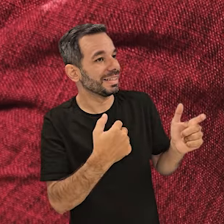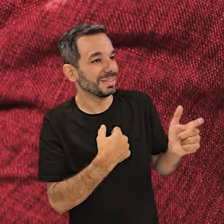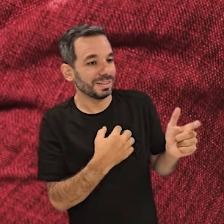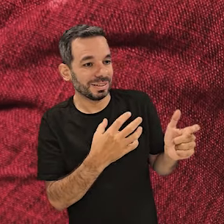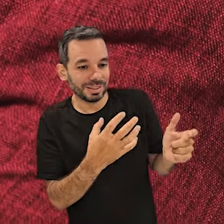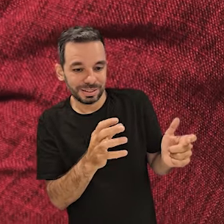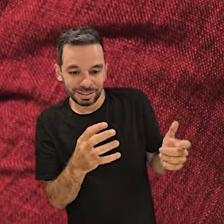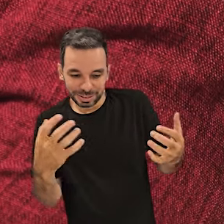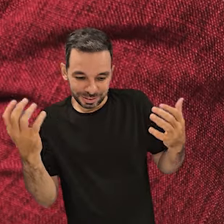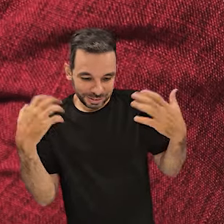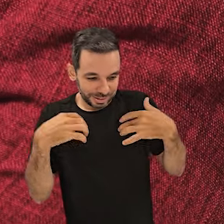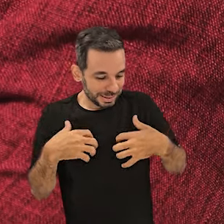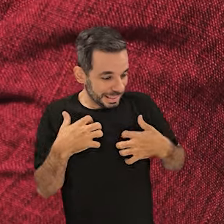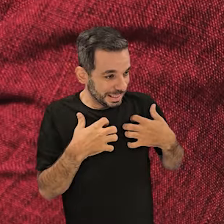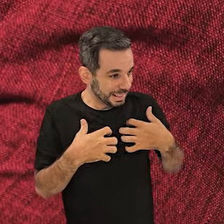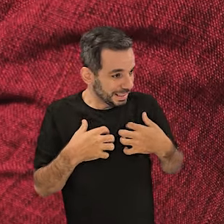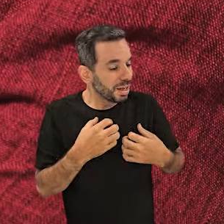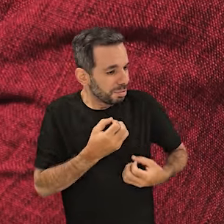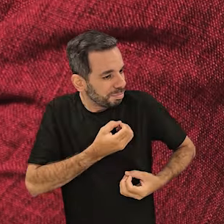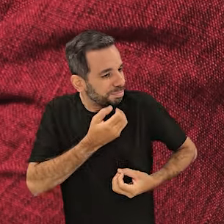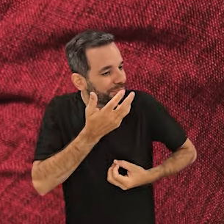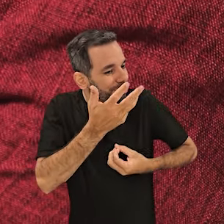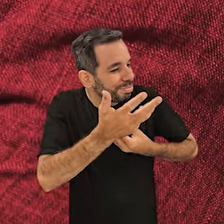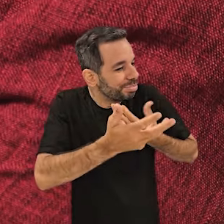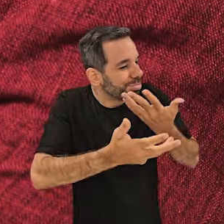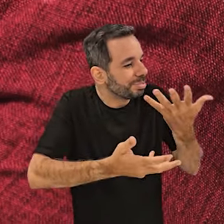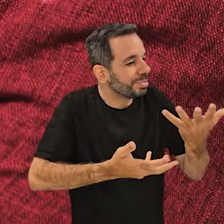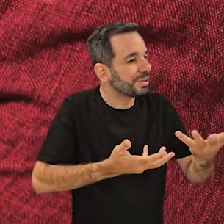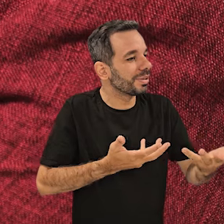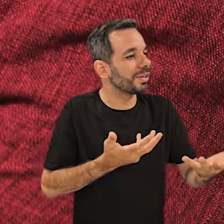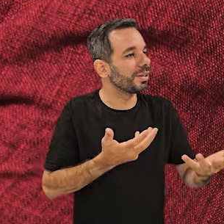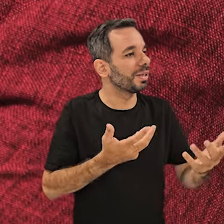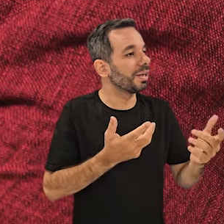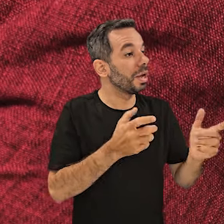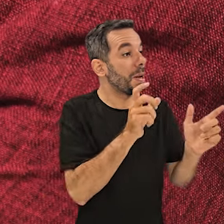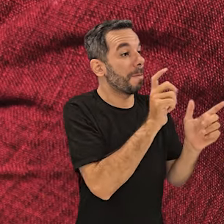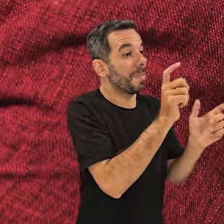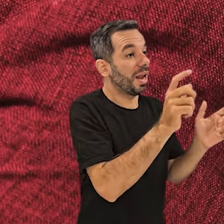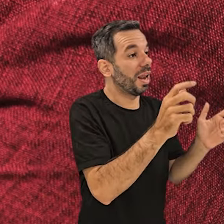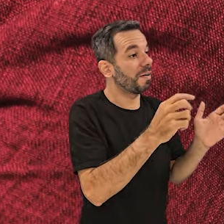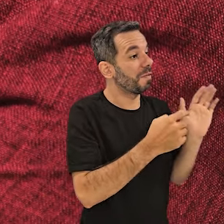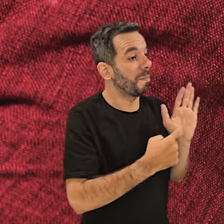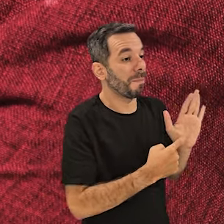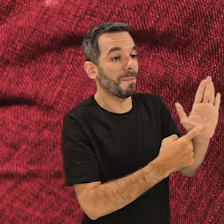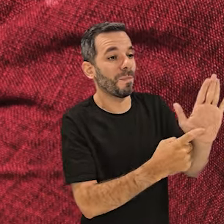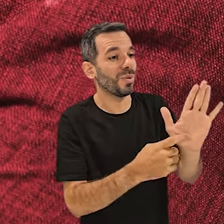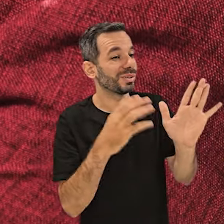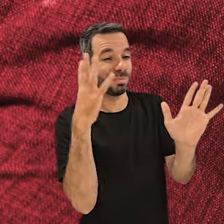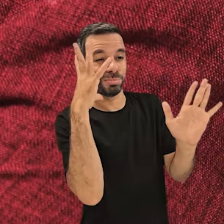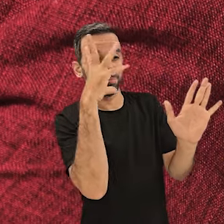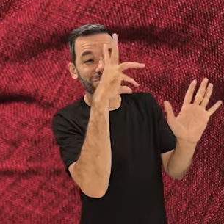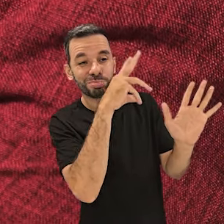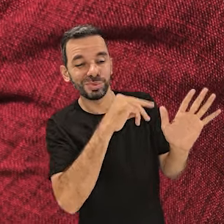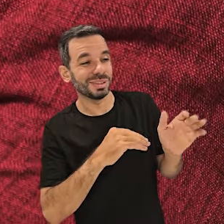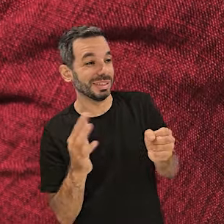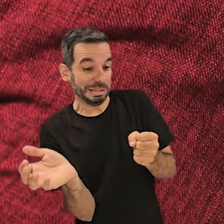coração. Aquelas que trazem as belezas escondidas, seguindo,